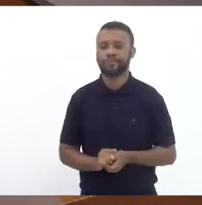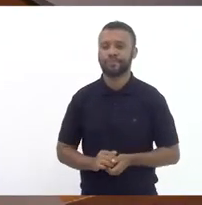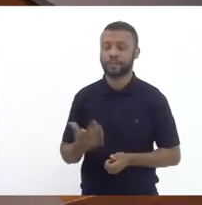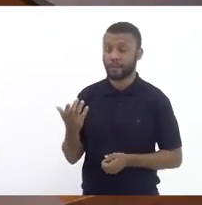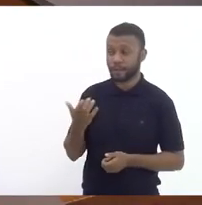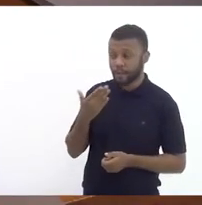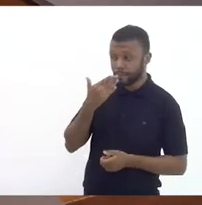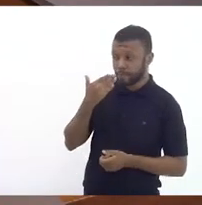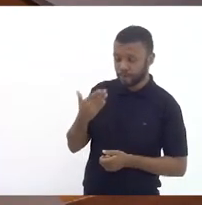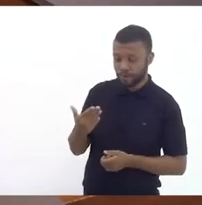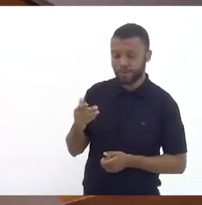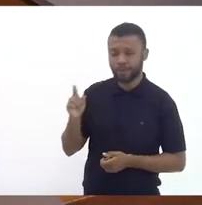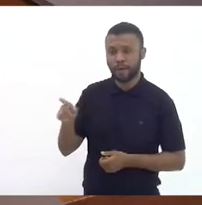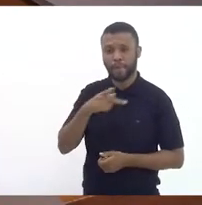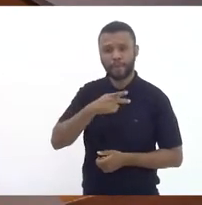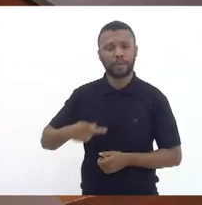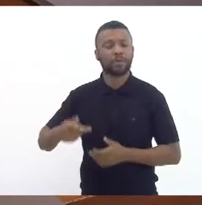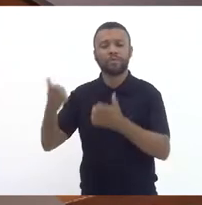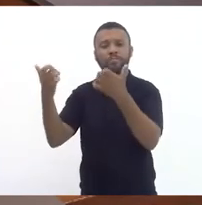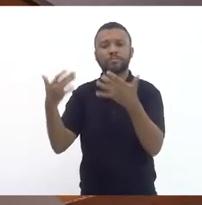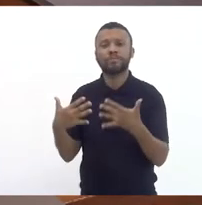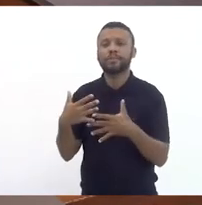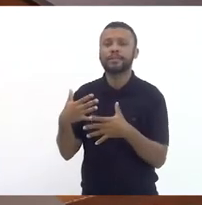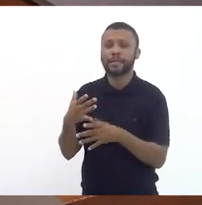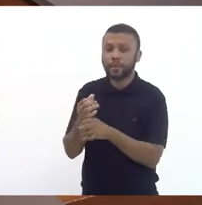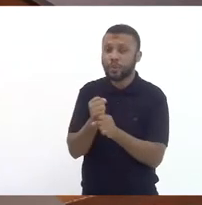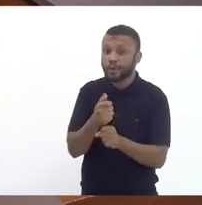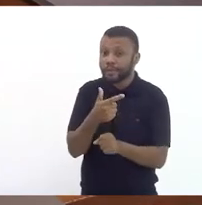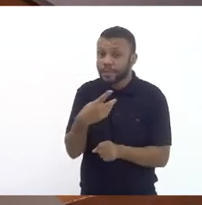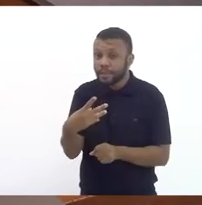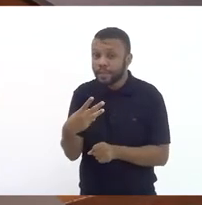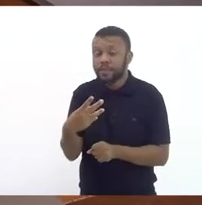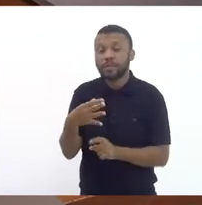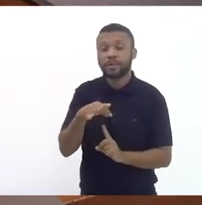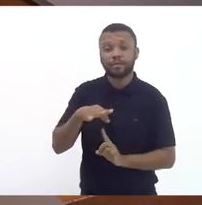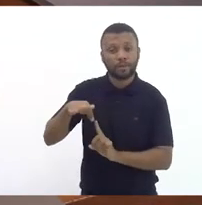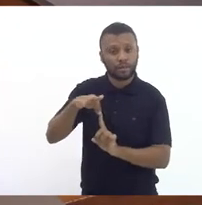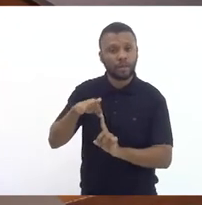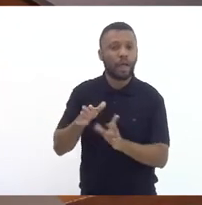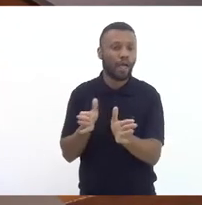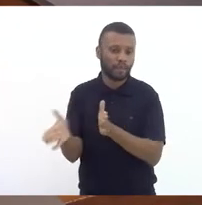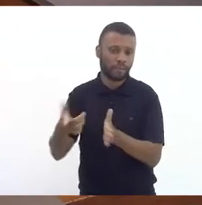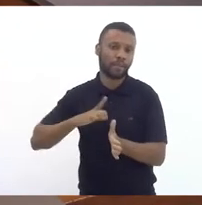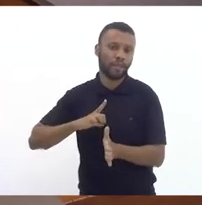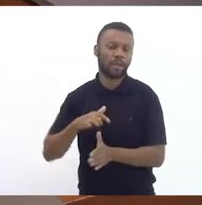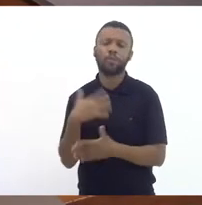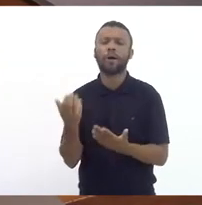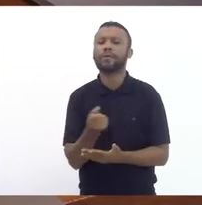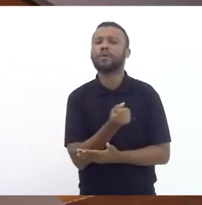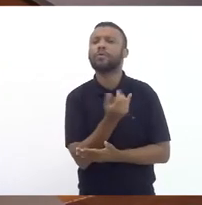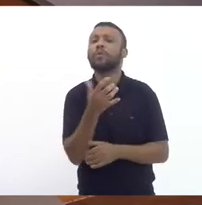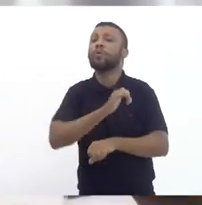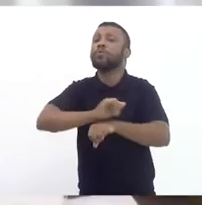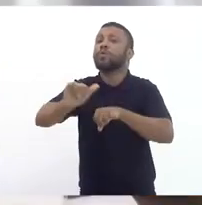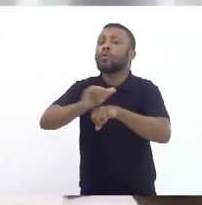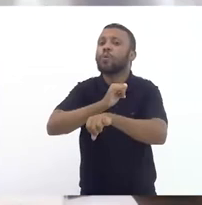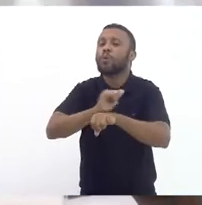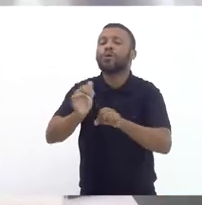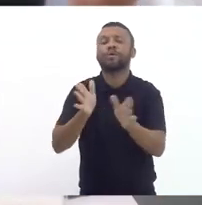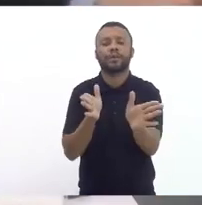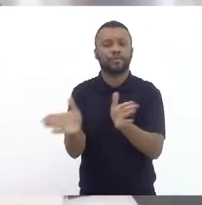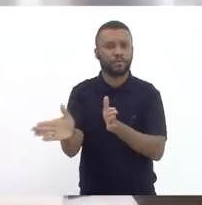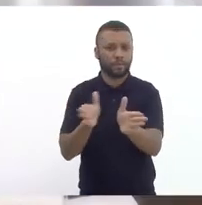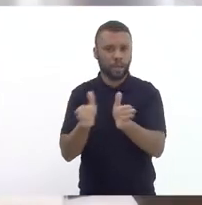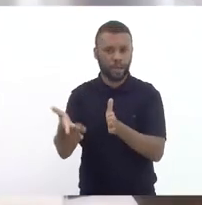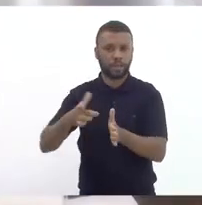também dizer para nós, dessas 23 estações tidas como acessíveis, quais são os dispositivos de acessibilidade que faz com que a Supervia